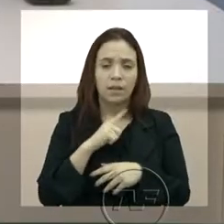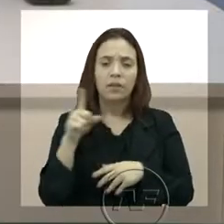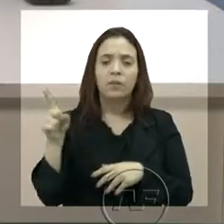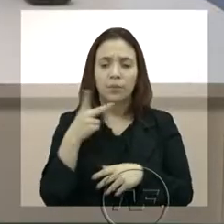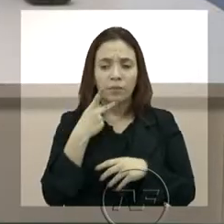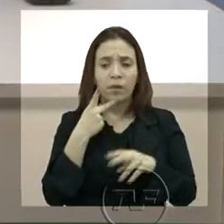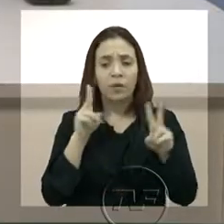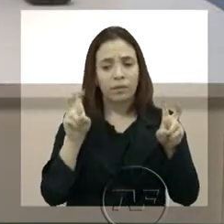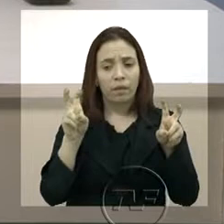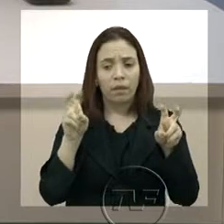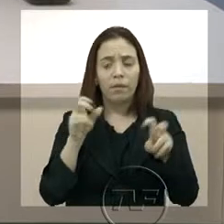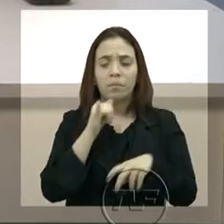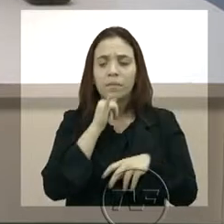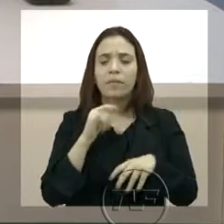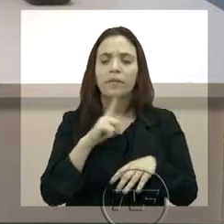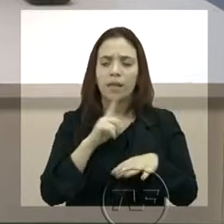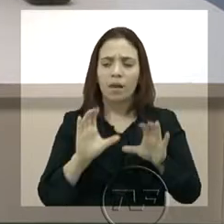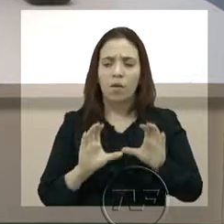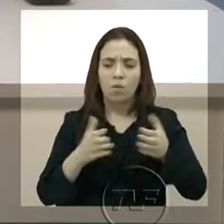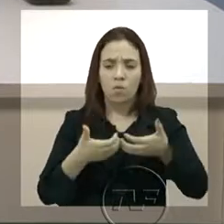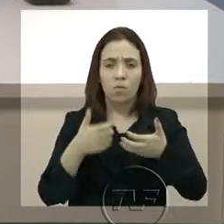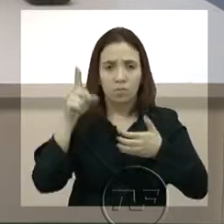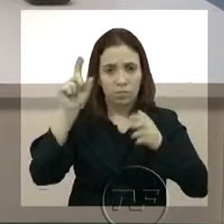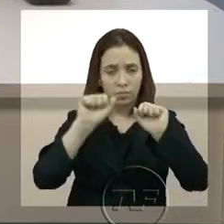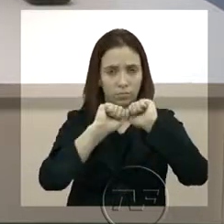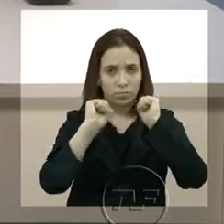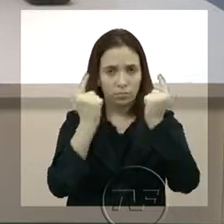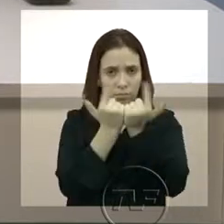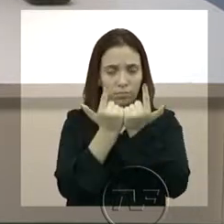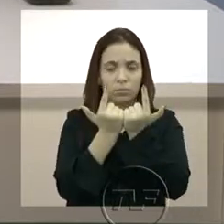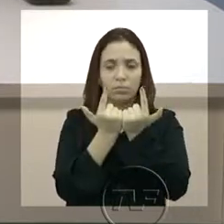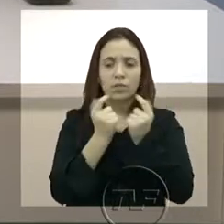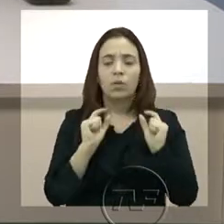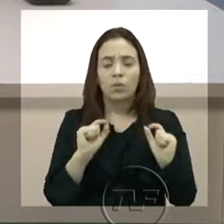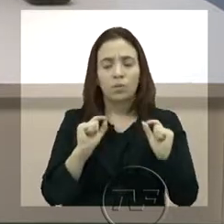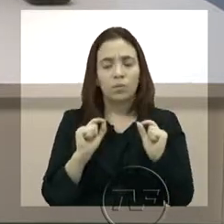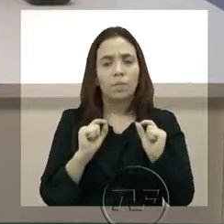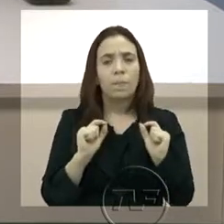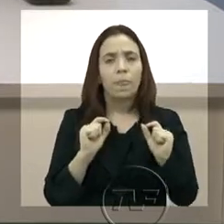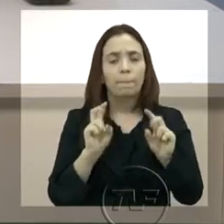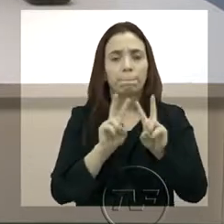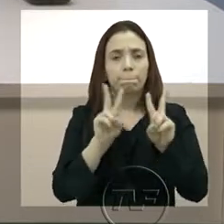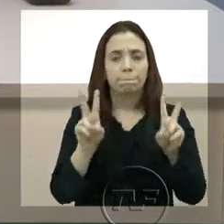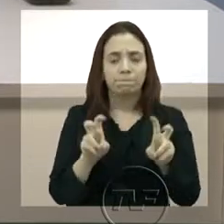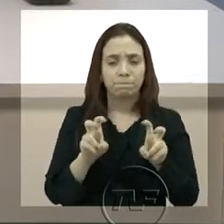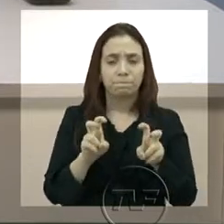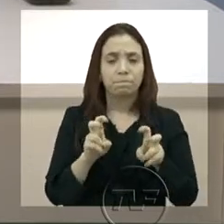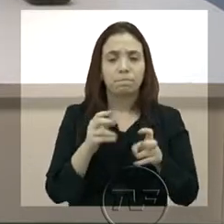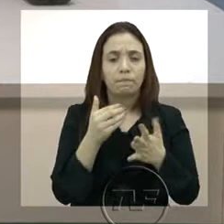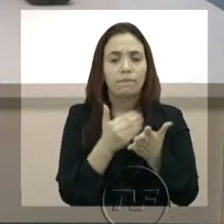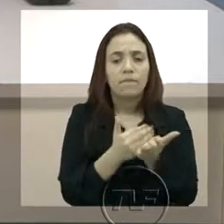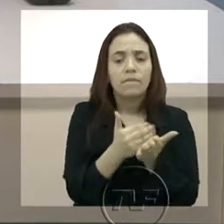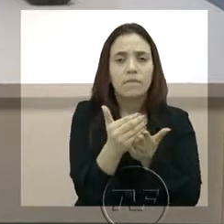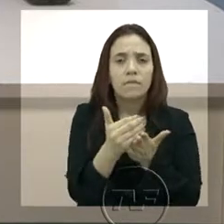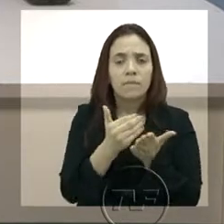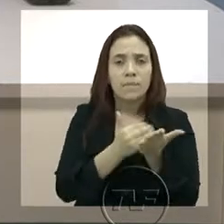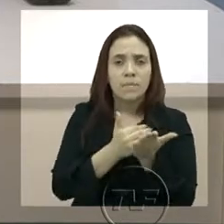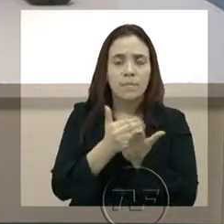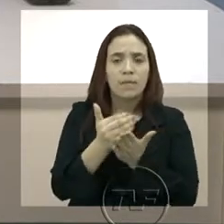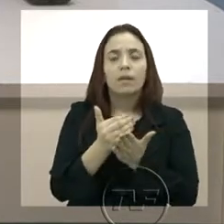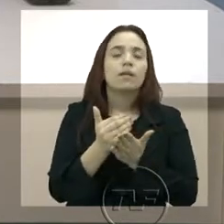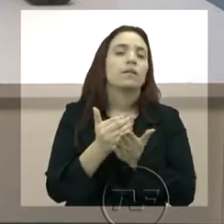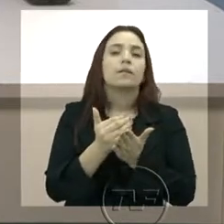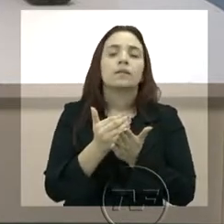muito interessante, existe uma comissão na Assembleia Legislativa que começou